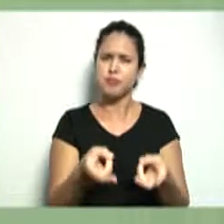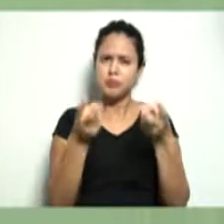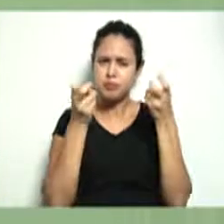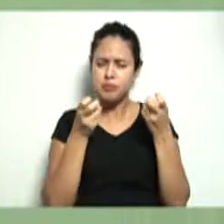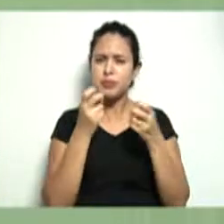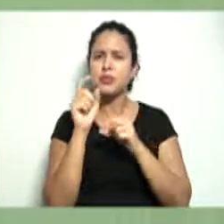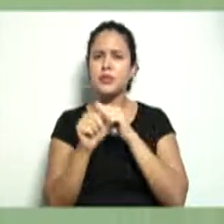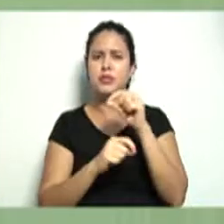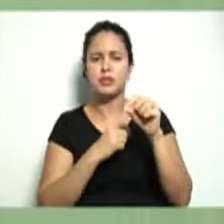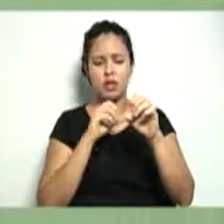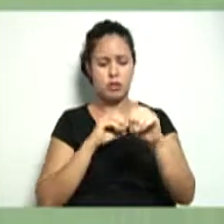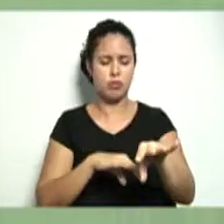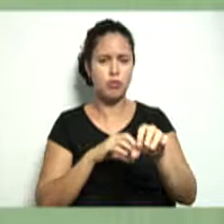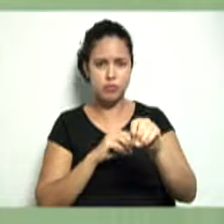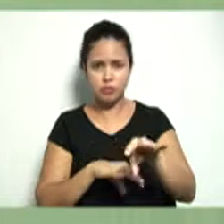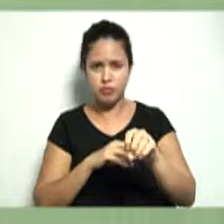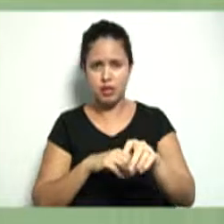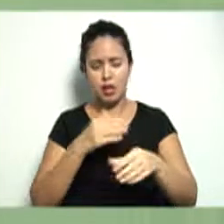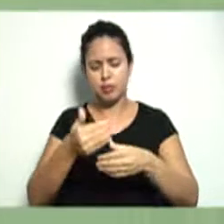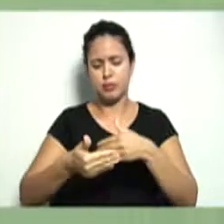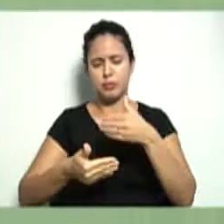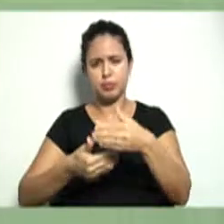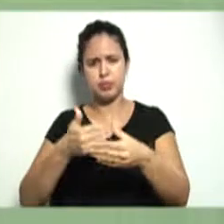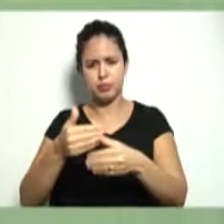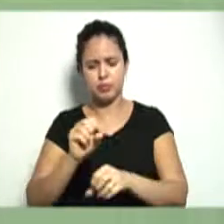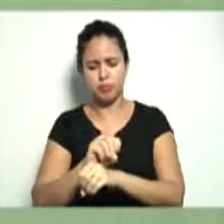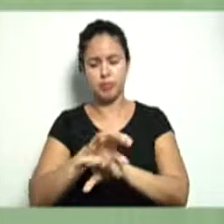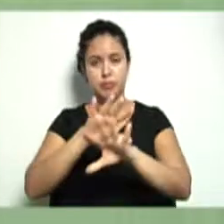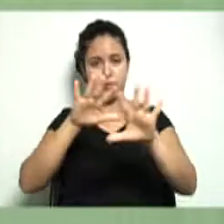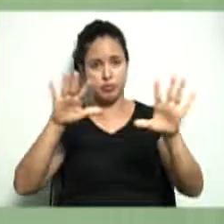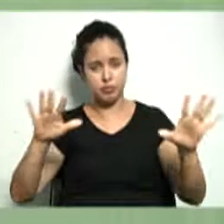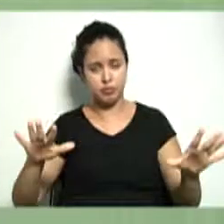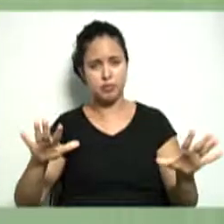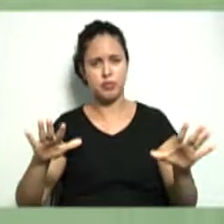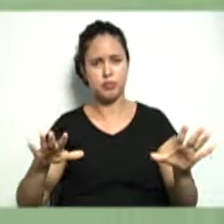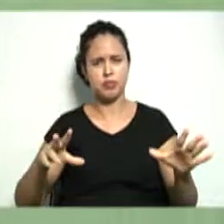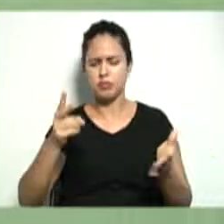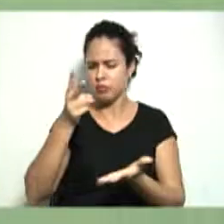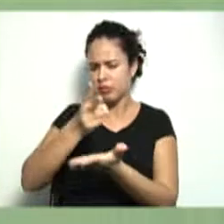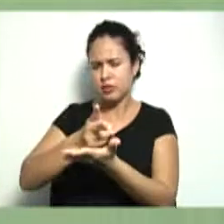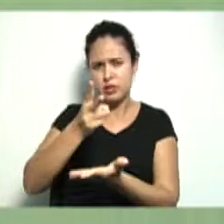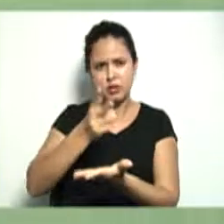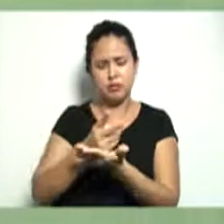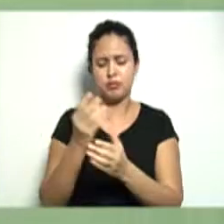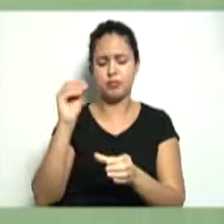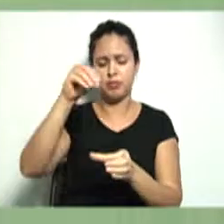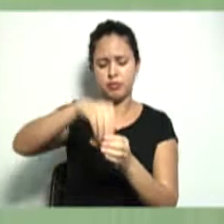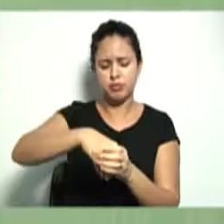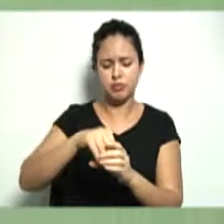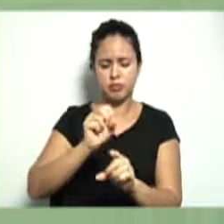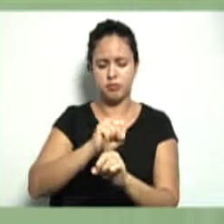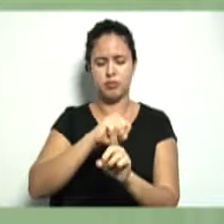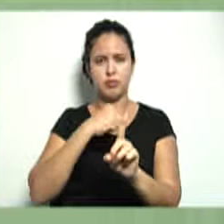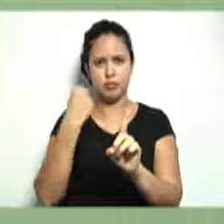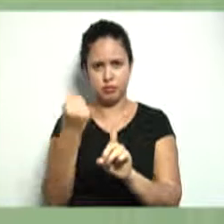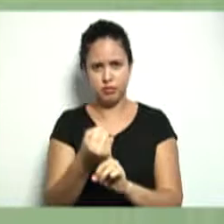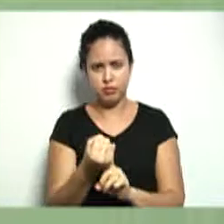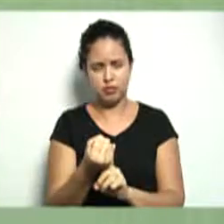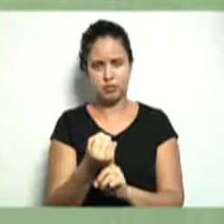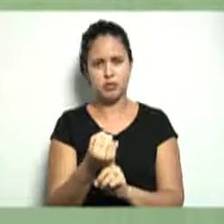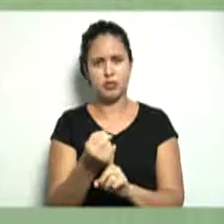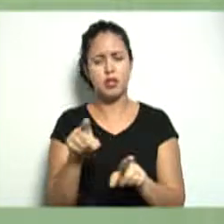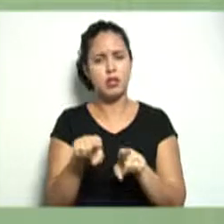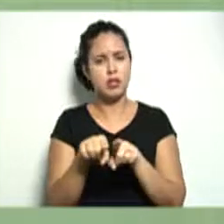Percebemos que a educação é um processo amplo e difuso na sociedade.